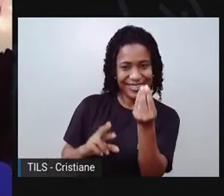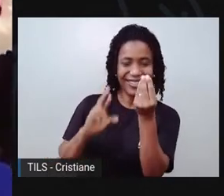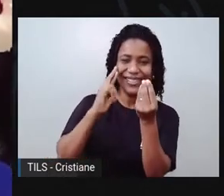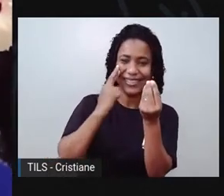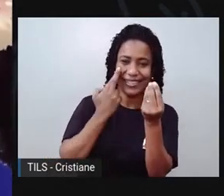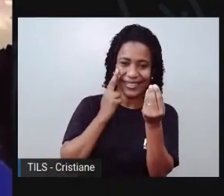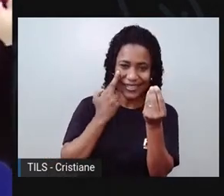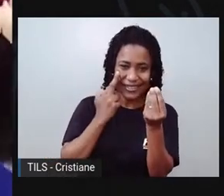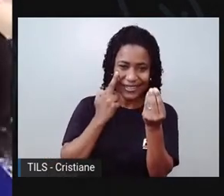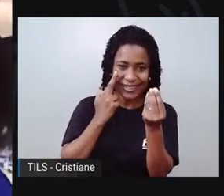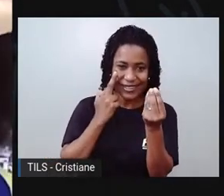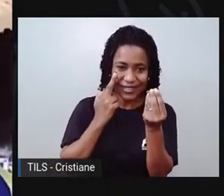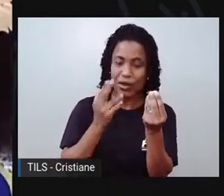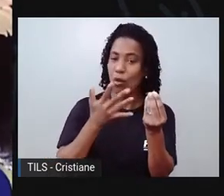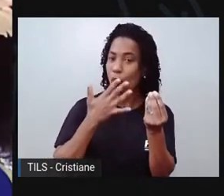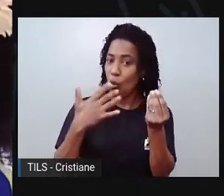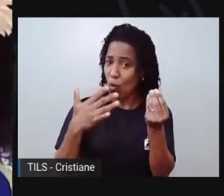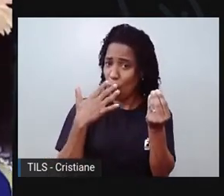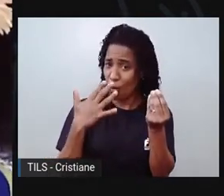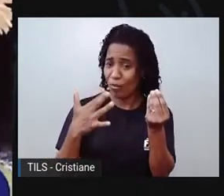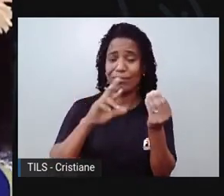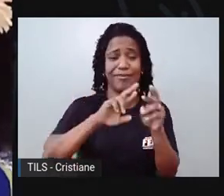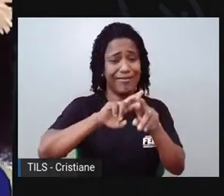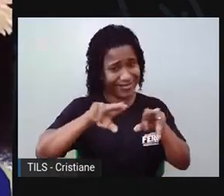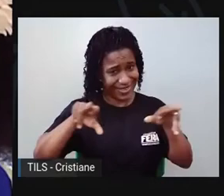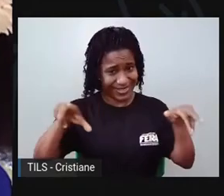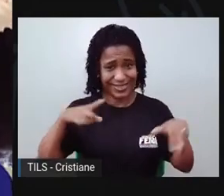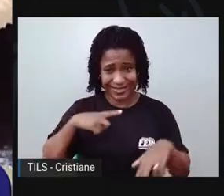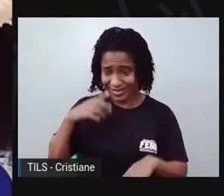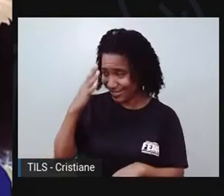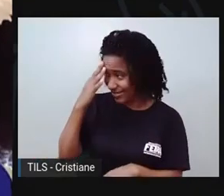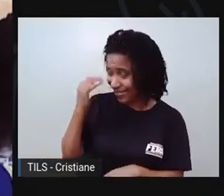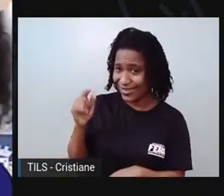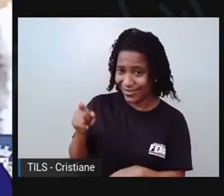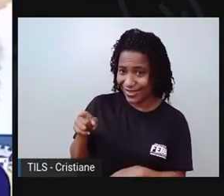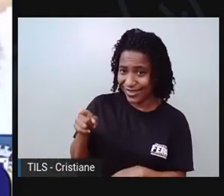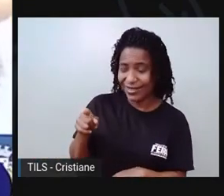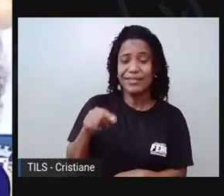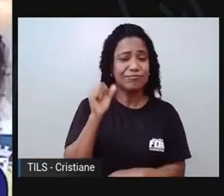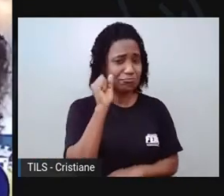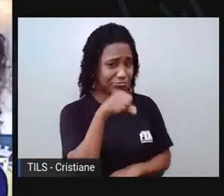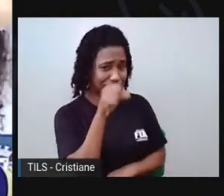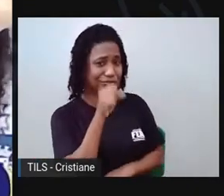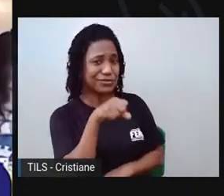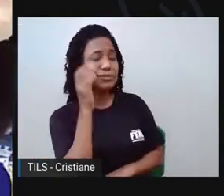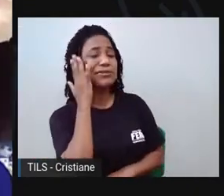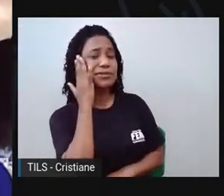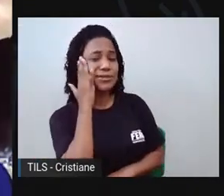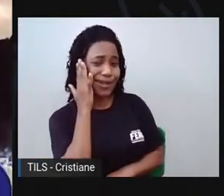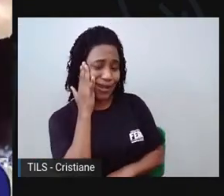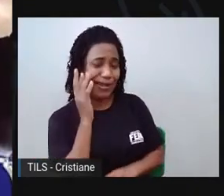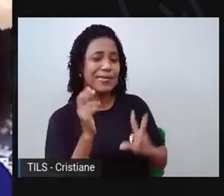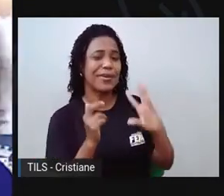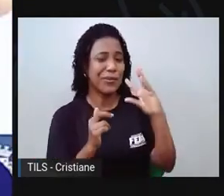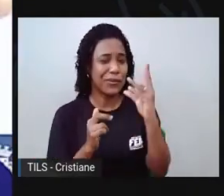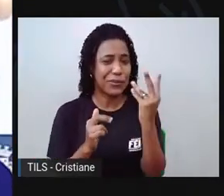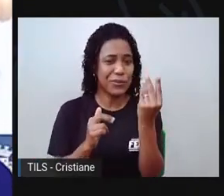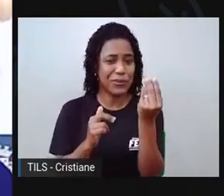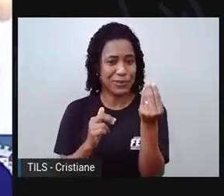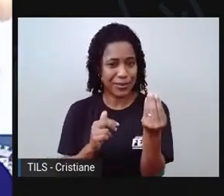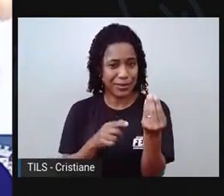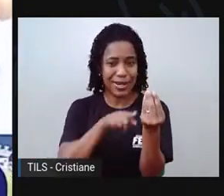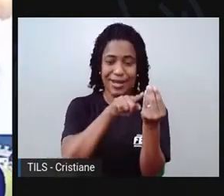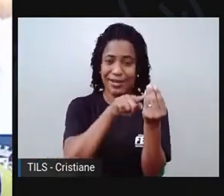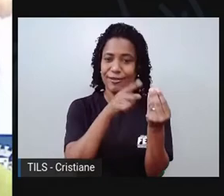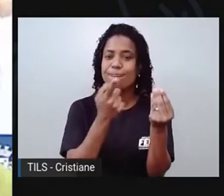sabia que tem rosas de várias cores? Eu sabia. É e vocês daí de rosa, casa? Mas esta cor é